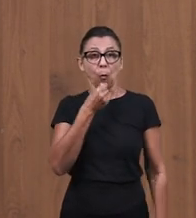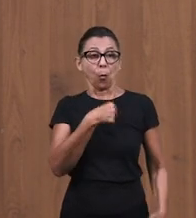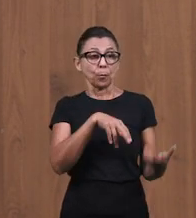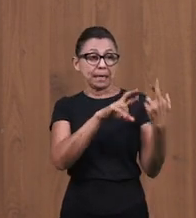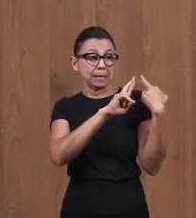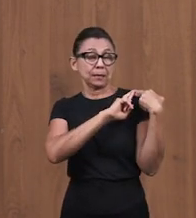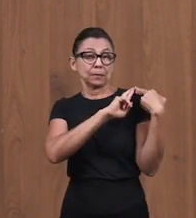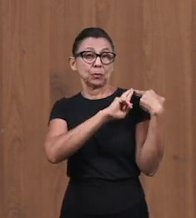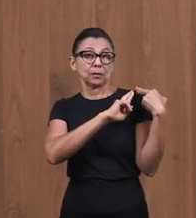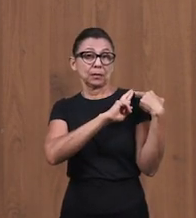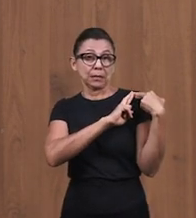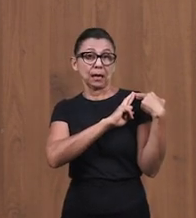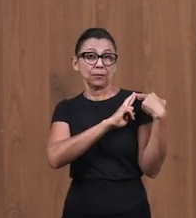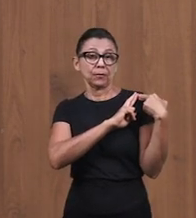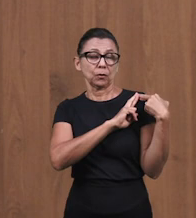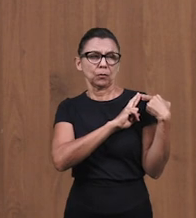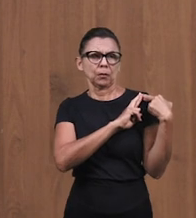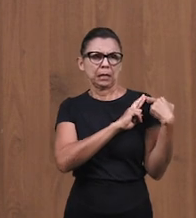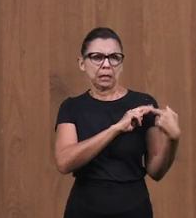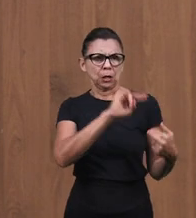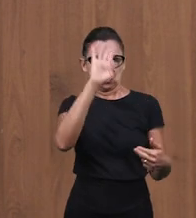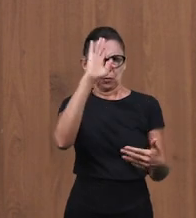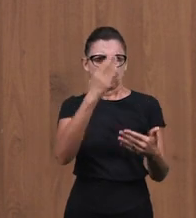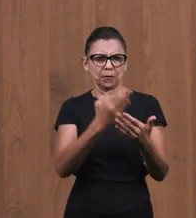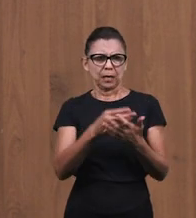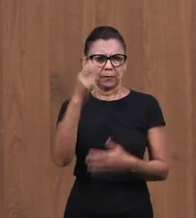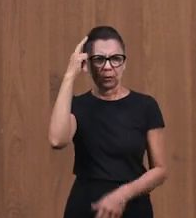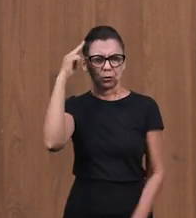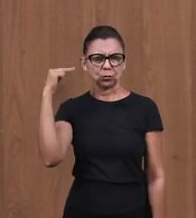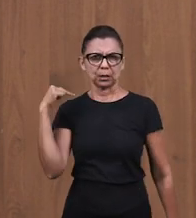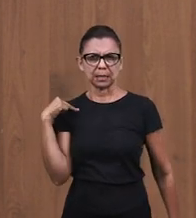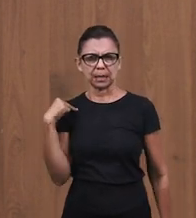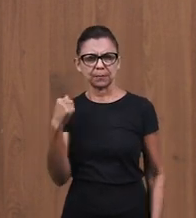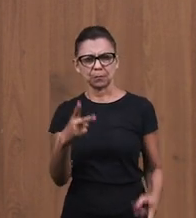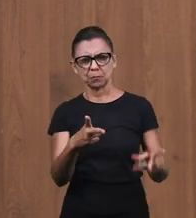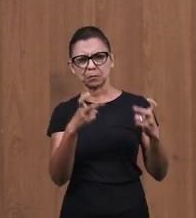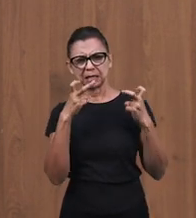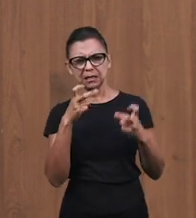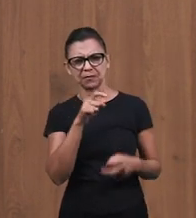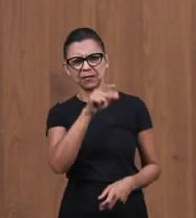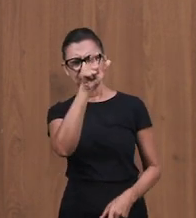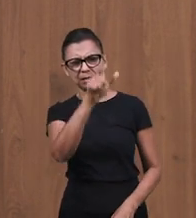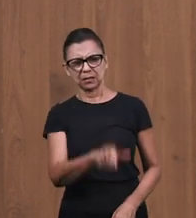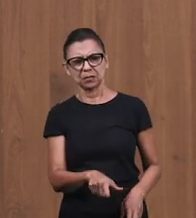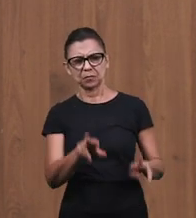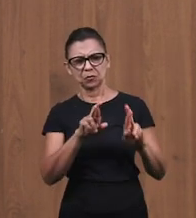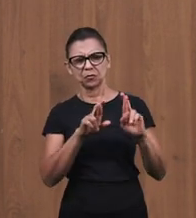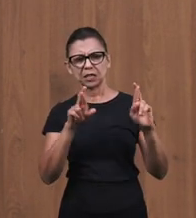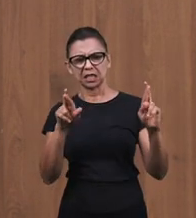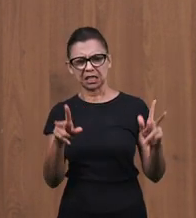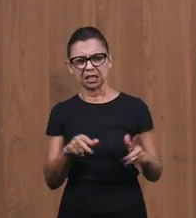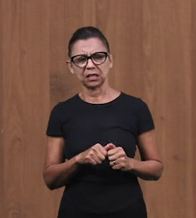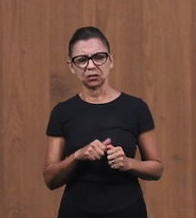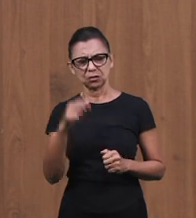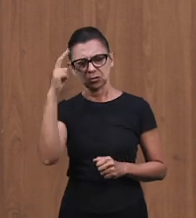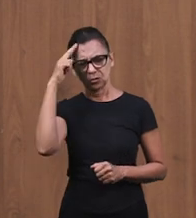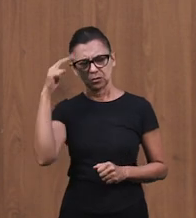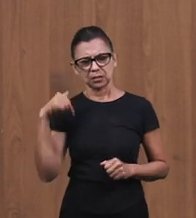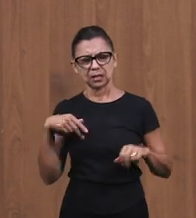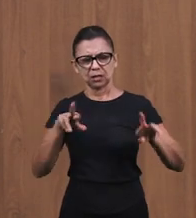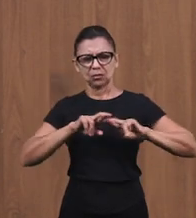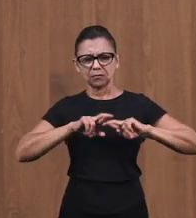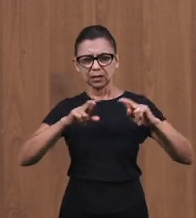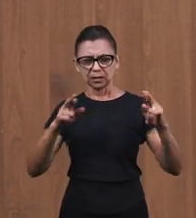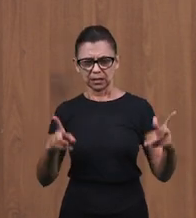mor confiava totalmente em José. E sabe por quê? Porque ele via que ele era temente a Deus. Deus estava com ele e